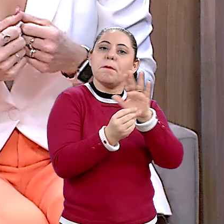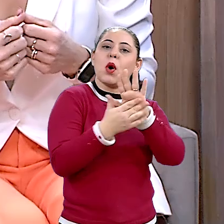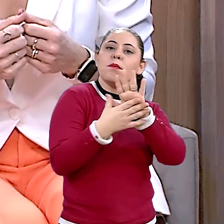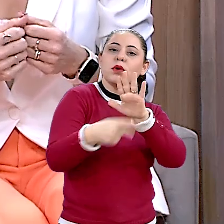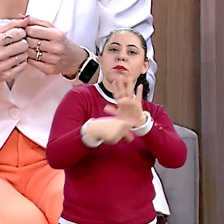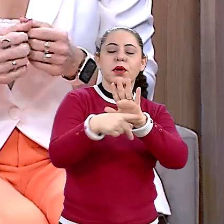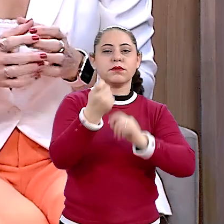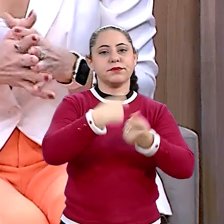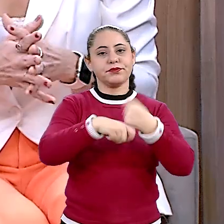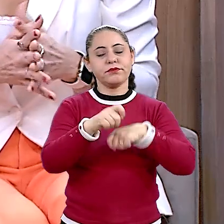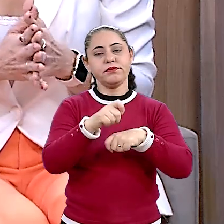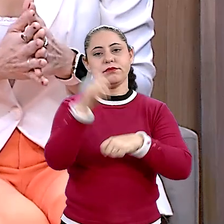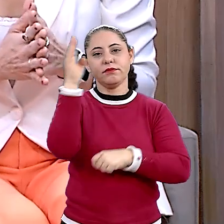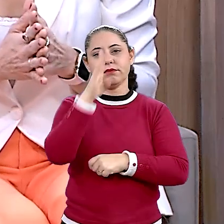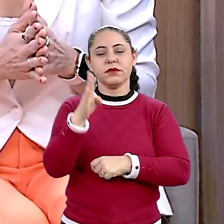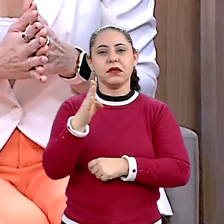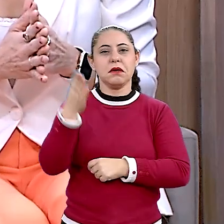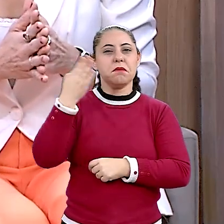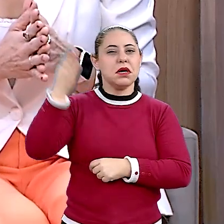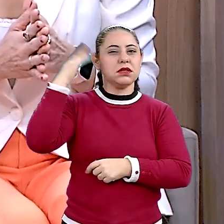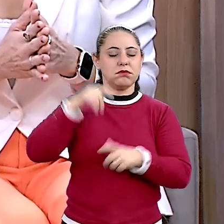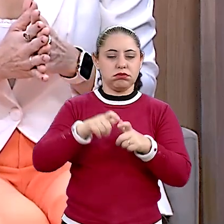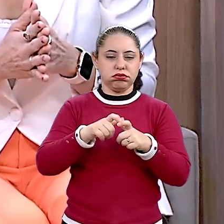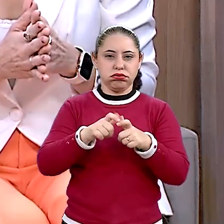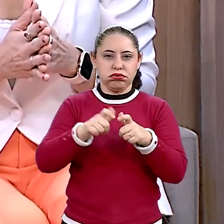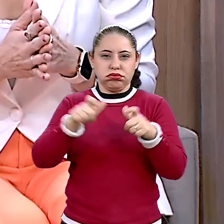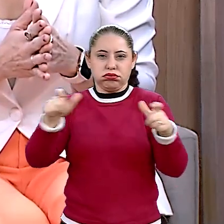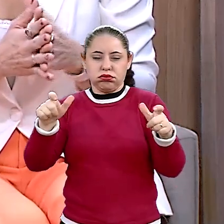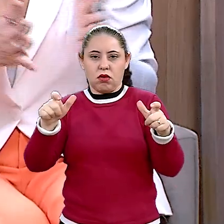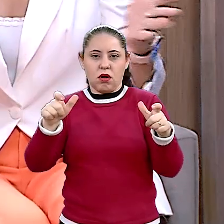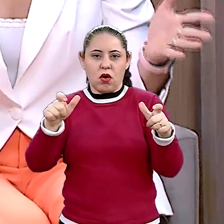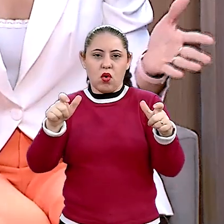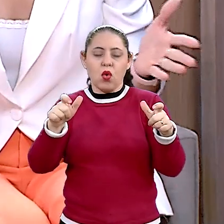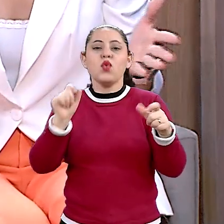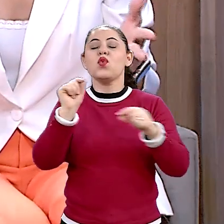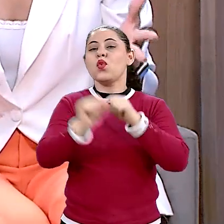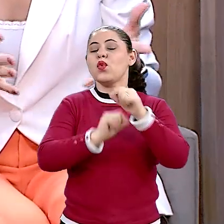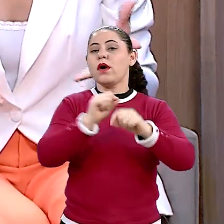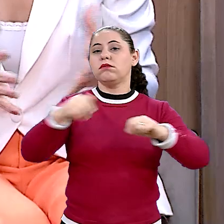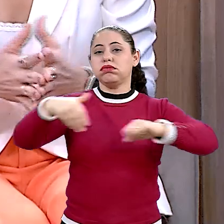Brasil aqui para o nosso programa. Sim. Na época da expansão aí do modal